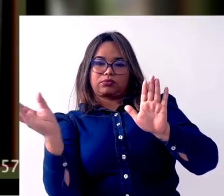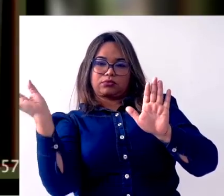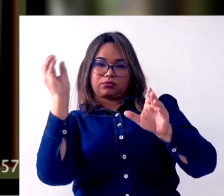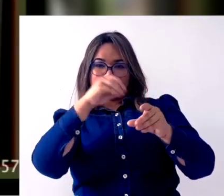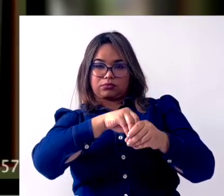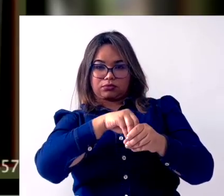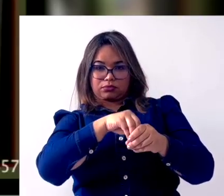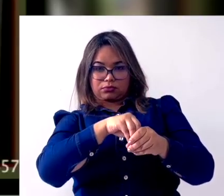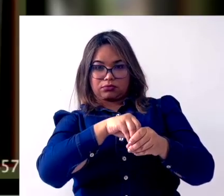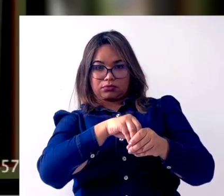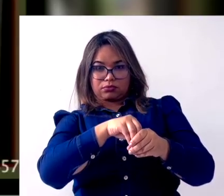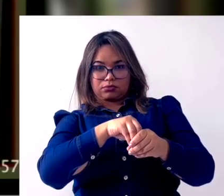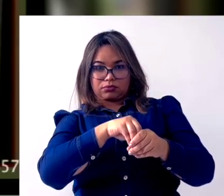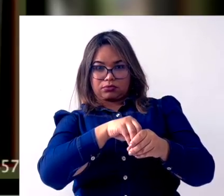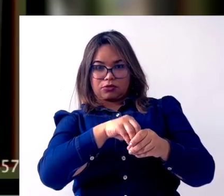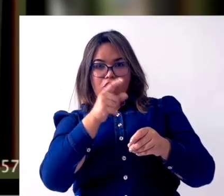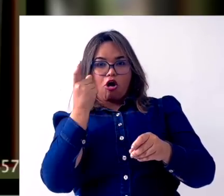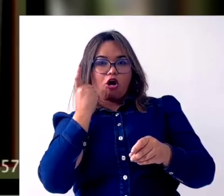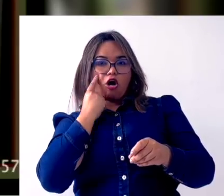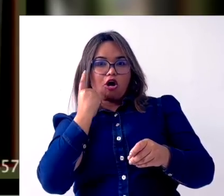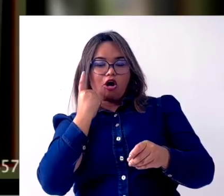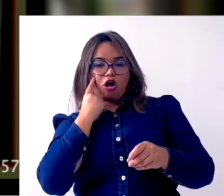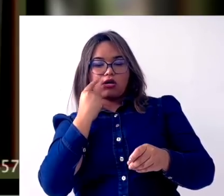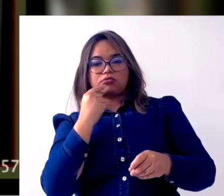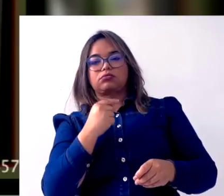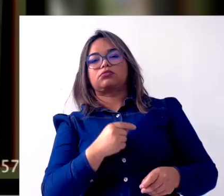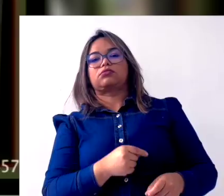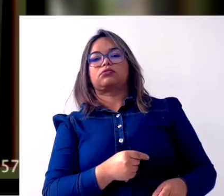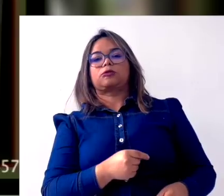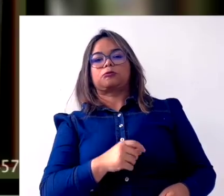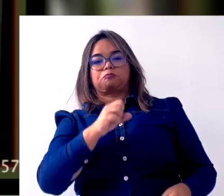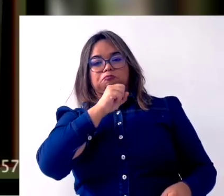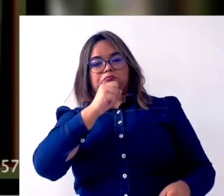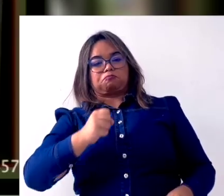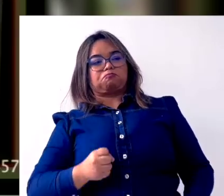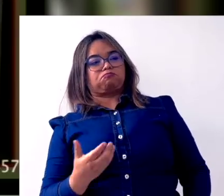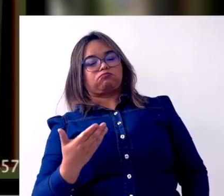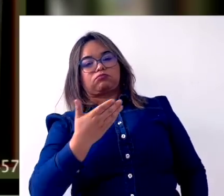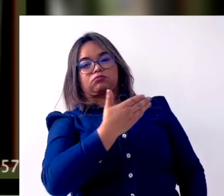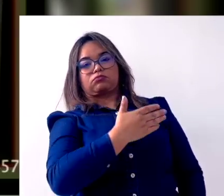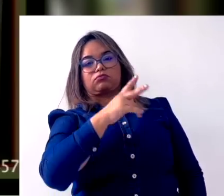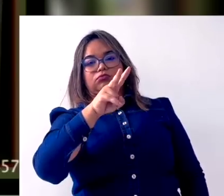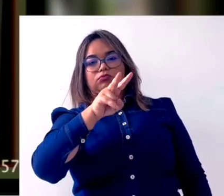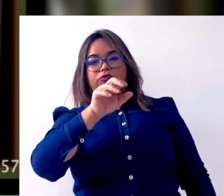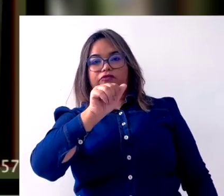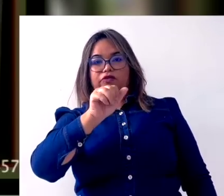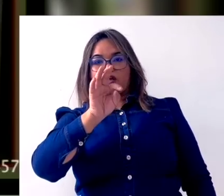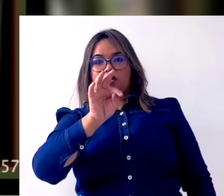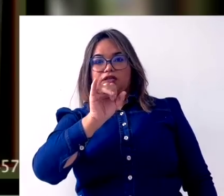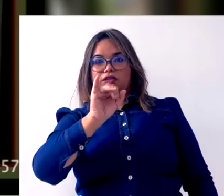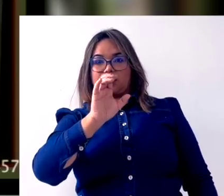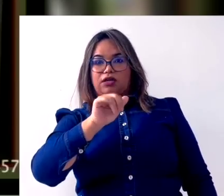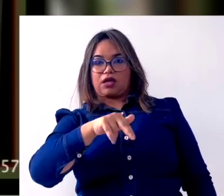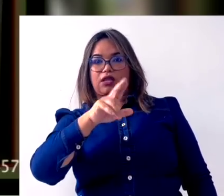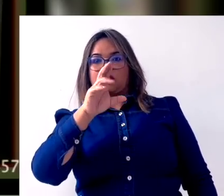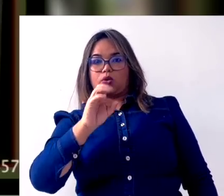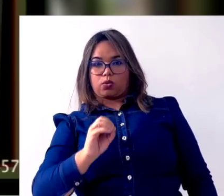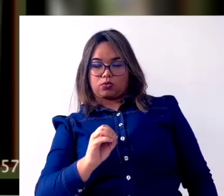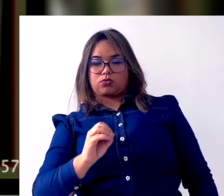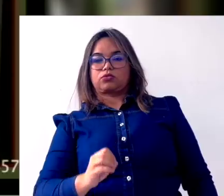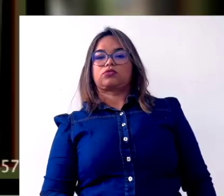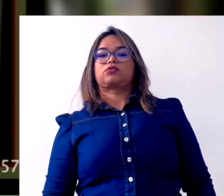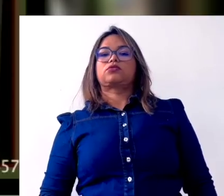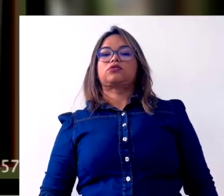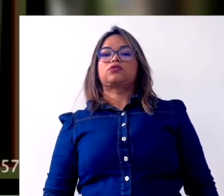besta, aqui um sacerdote indo ao Vaticano, e aqui está a guarda suíça representando o Estado protegendo a